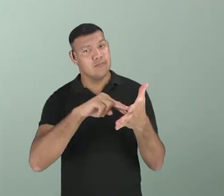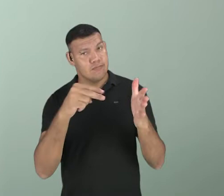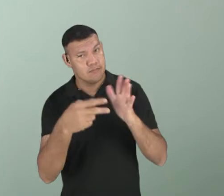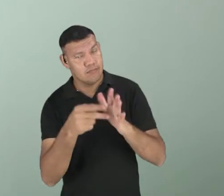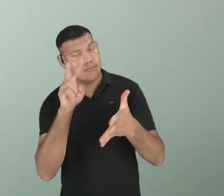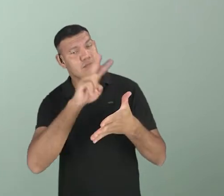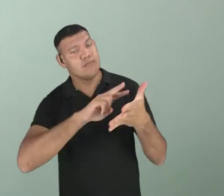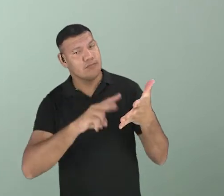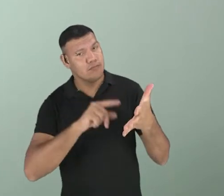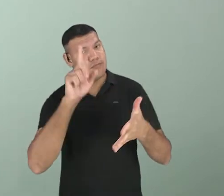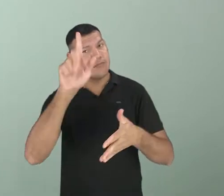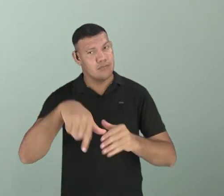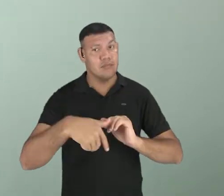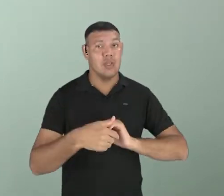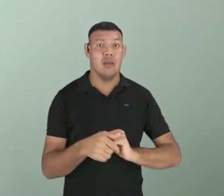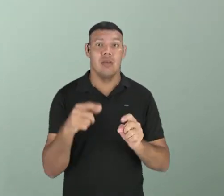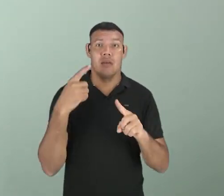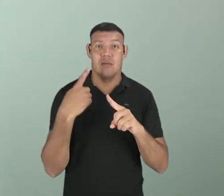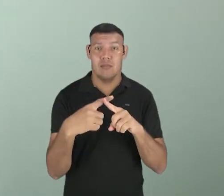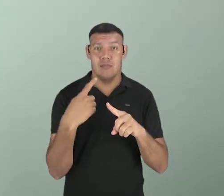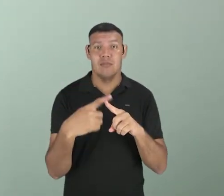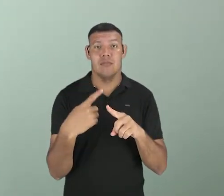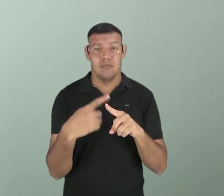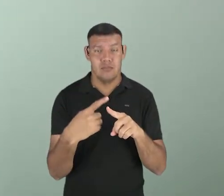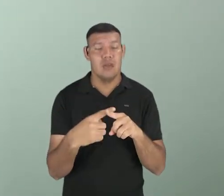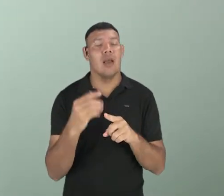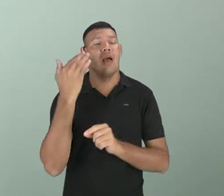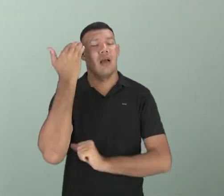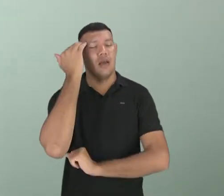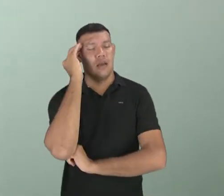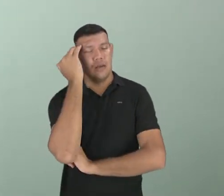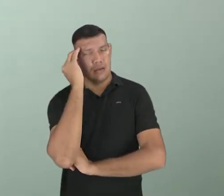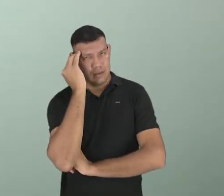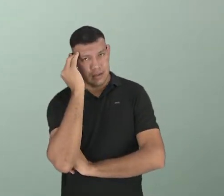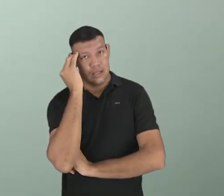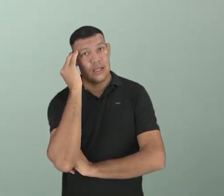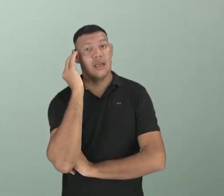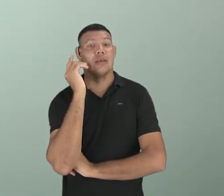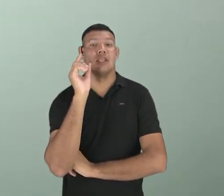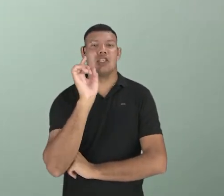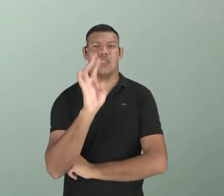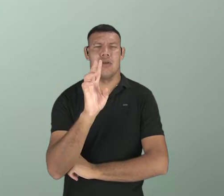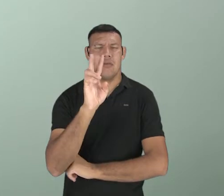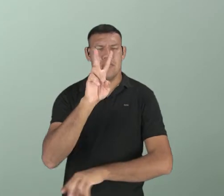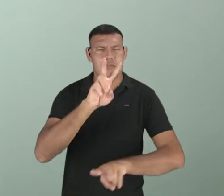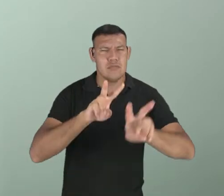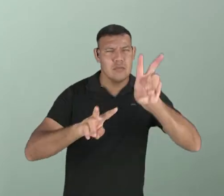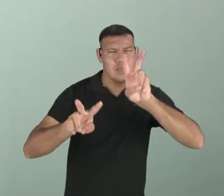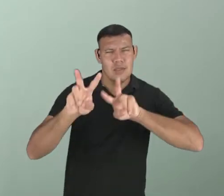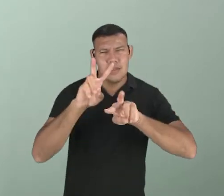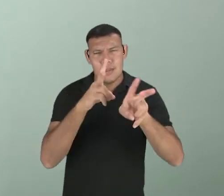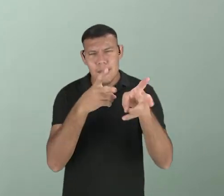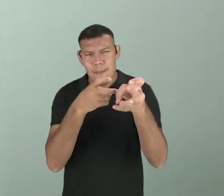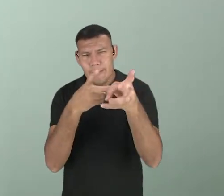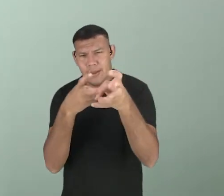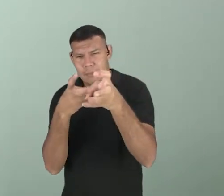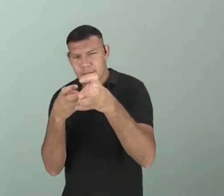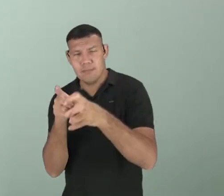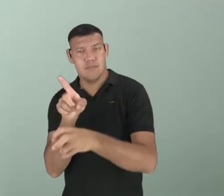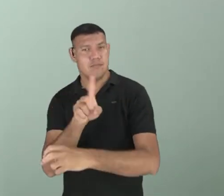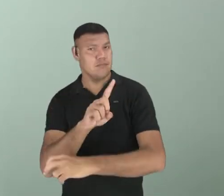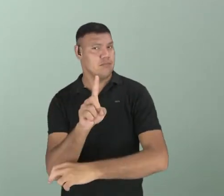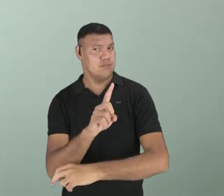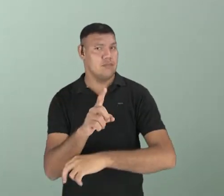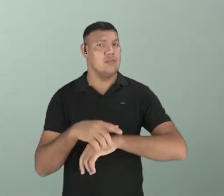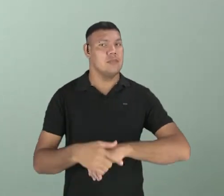porque a leitura ela vai partir para o entendimento. Não apenas eu olhar, enxergar aquilo